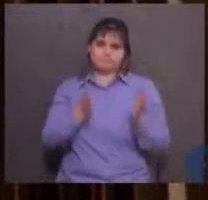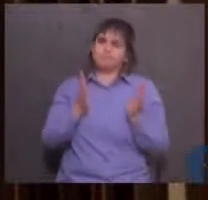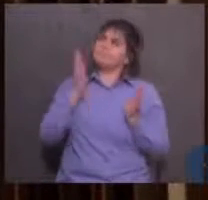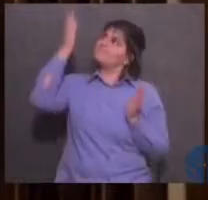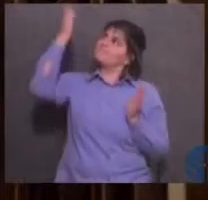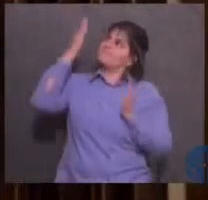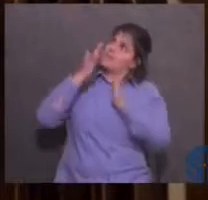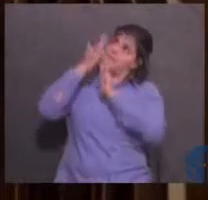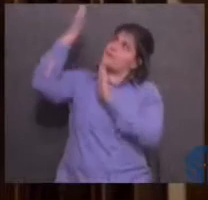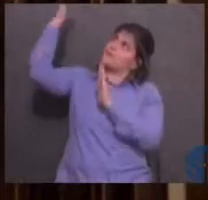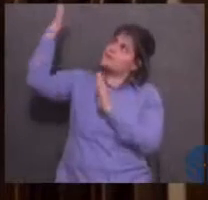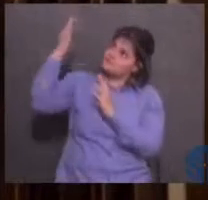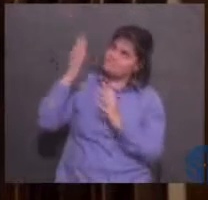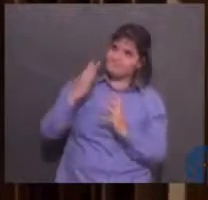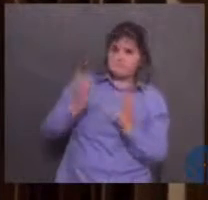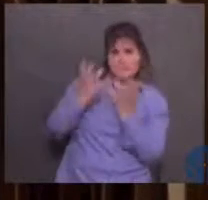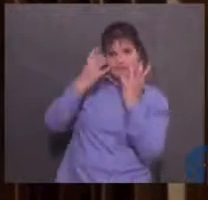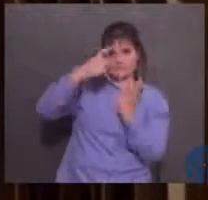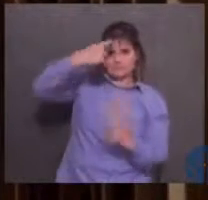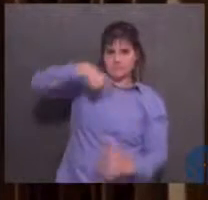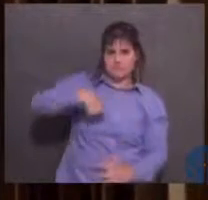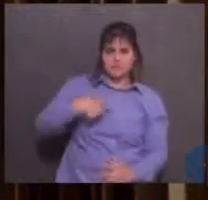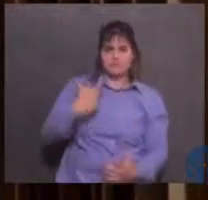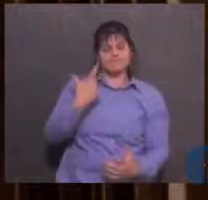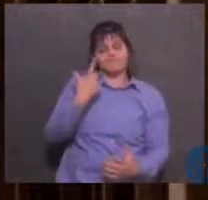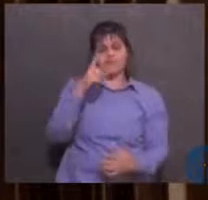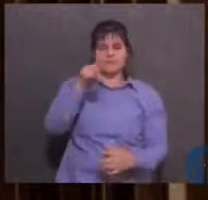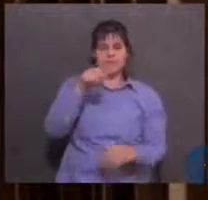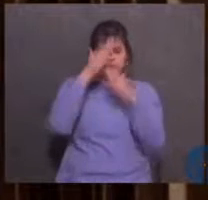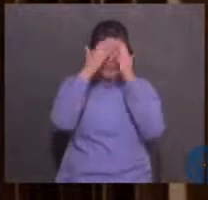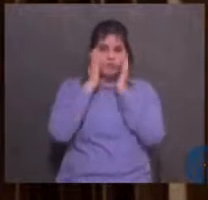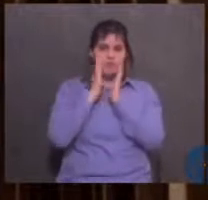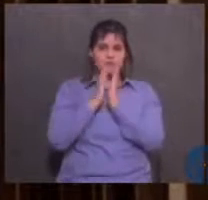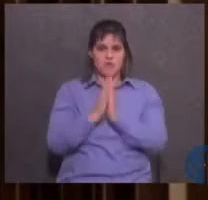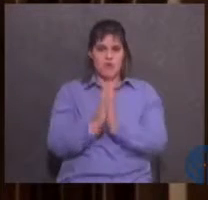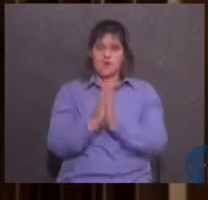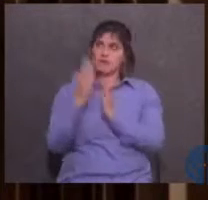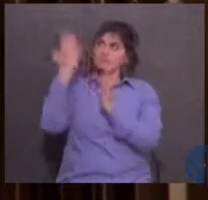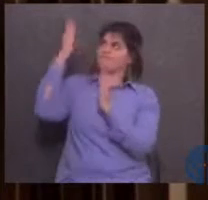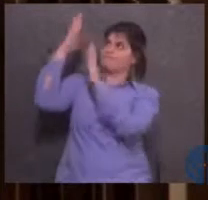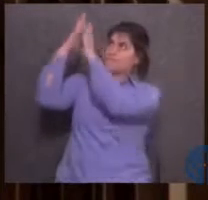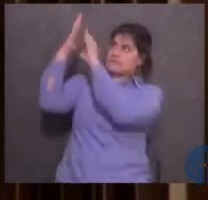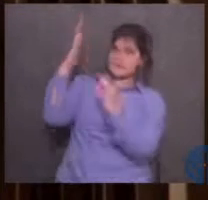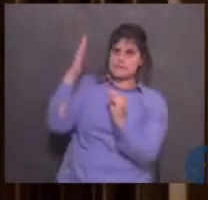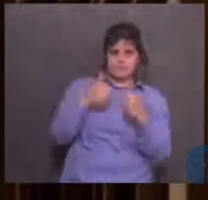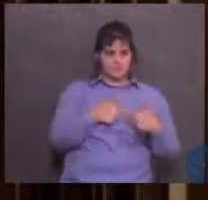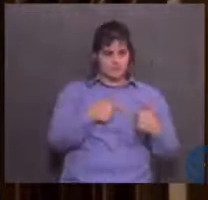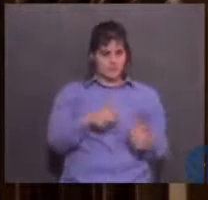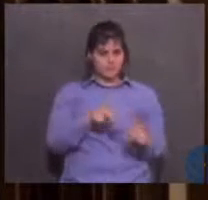de Deus, a exemplo da Senhora do Coração Imaculado, oremos.